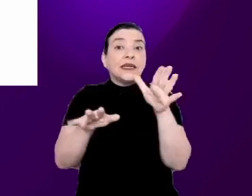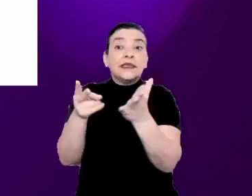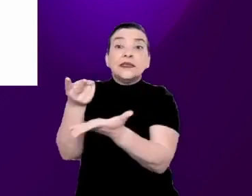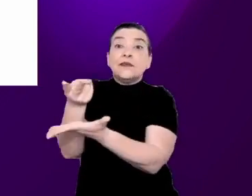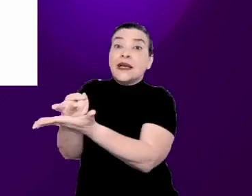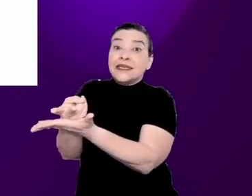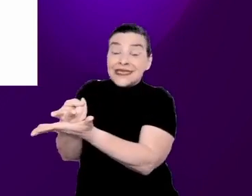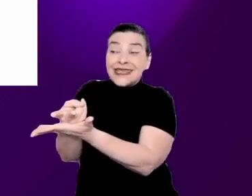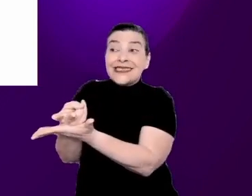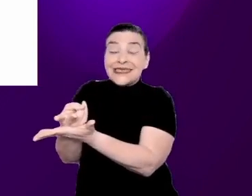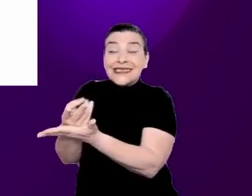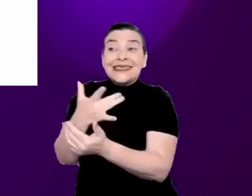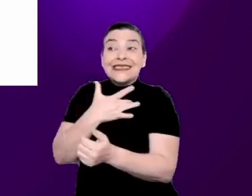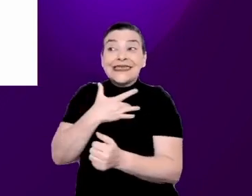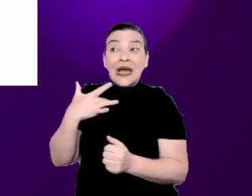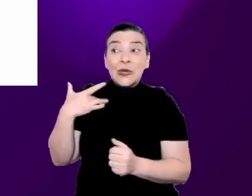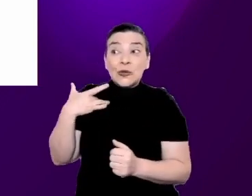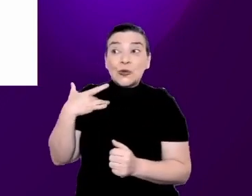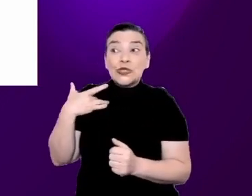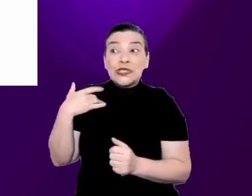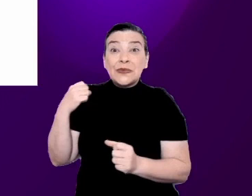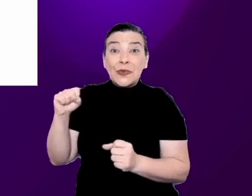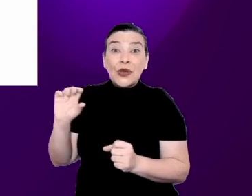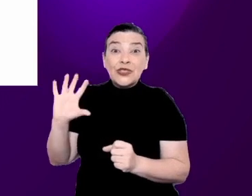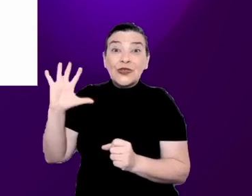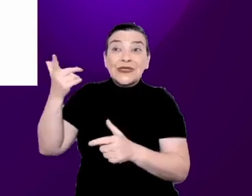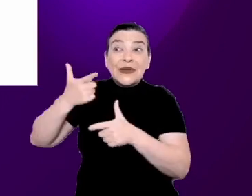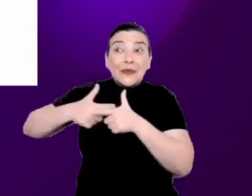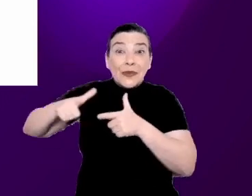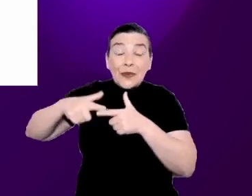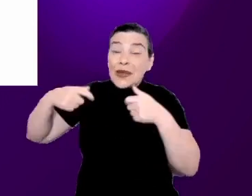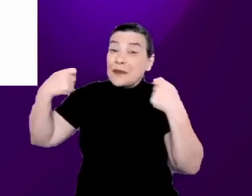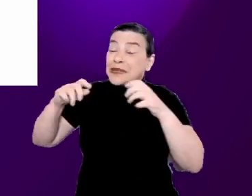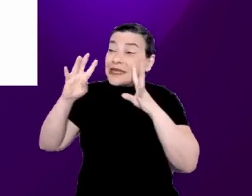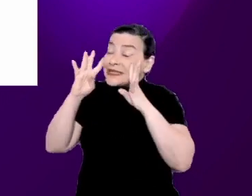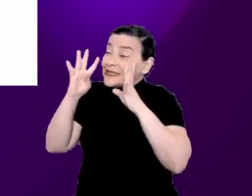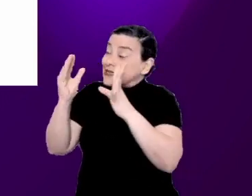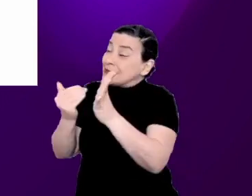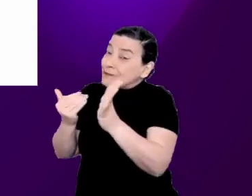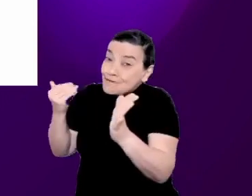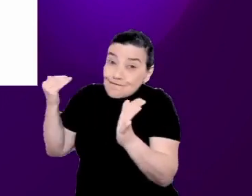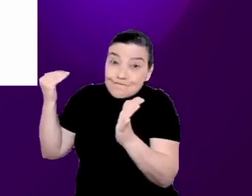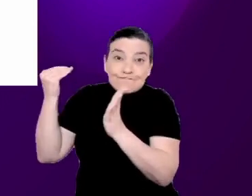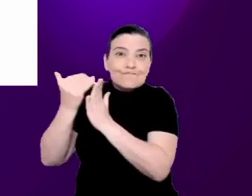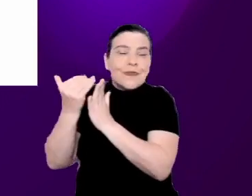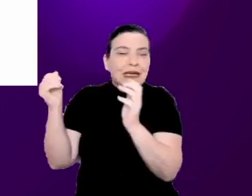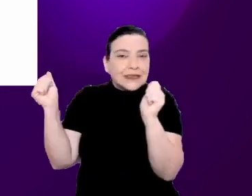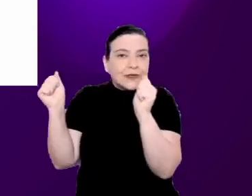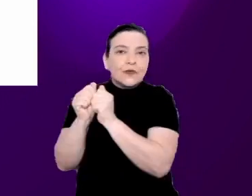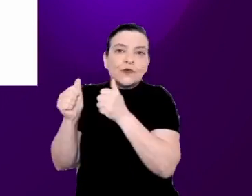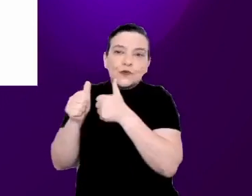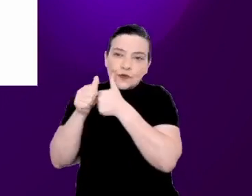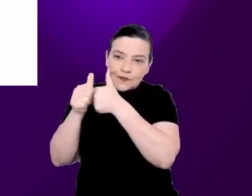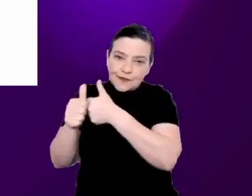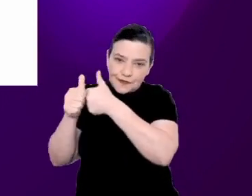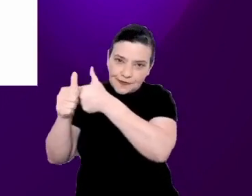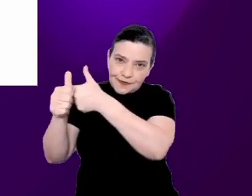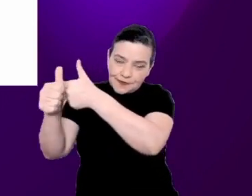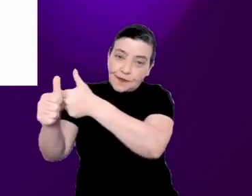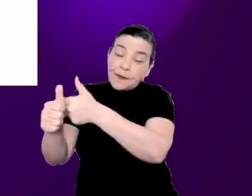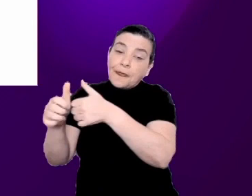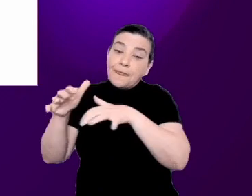de risco ou de pacientes que precisam de uma atenção especial em algum ponto específico. Os Huddles de